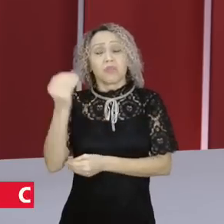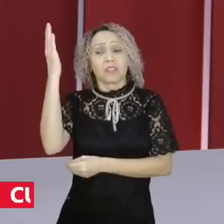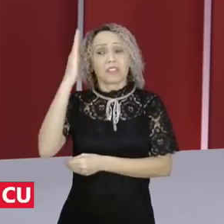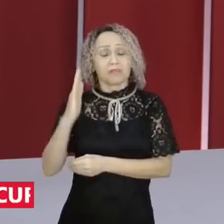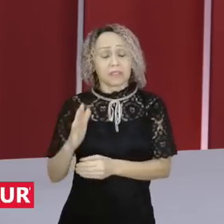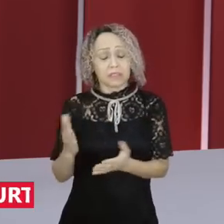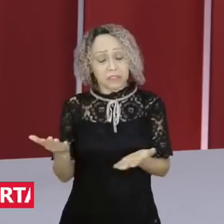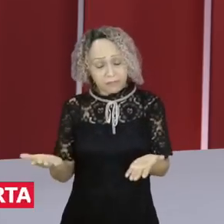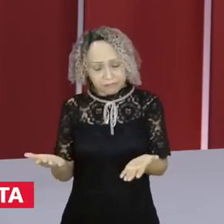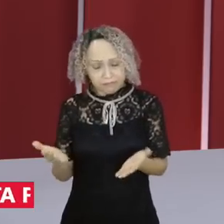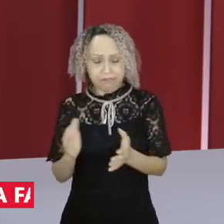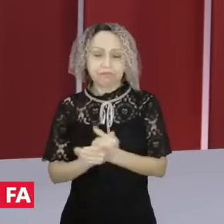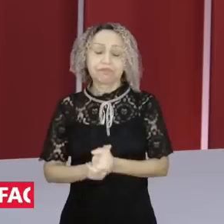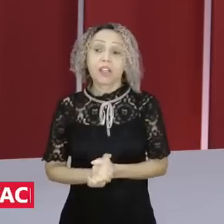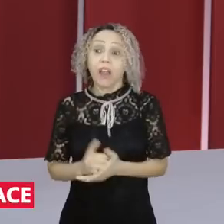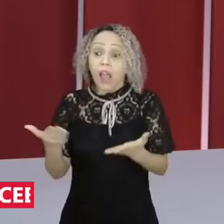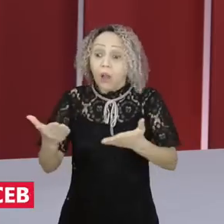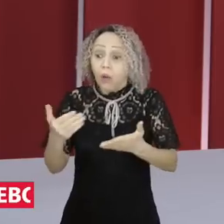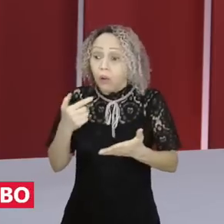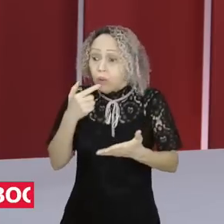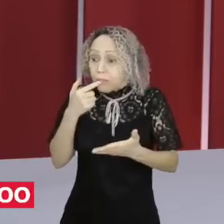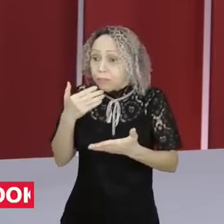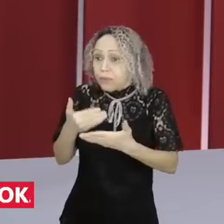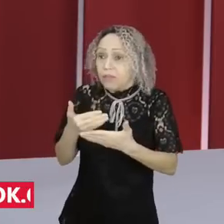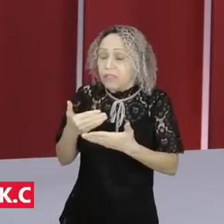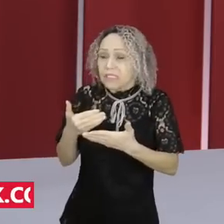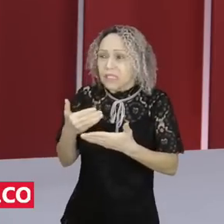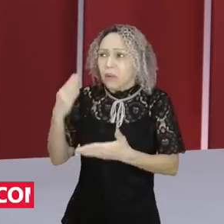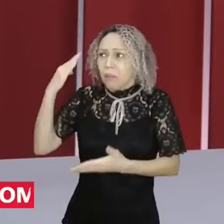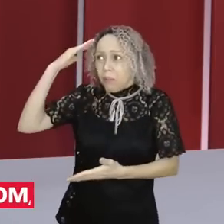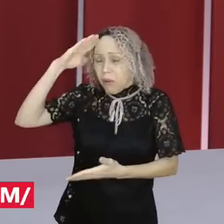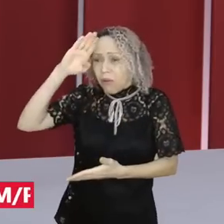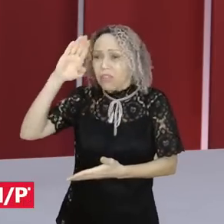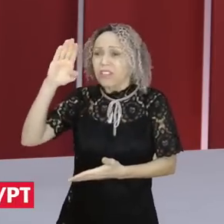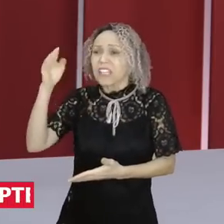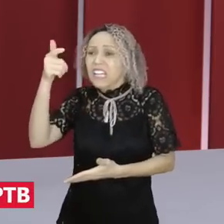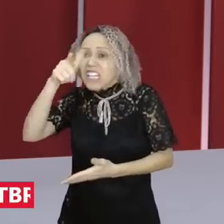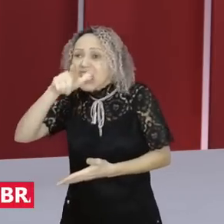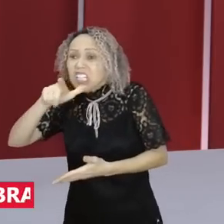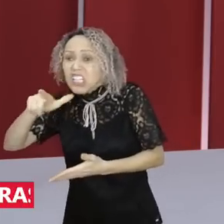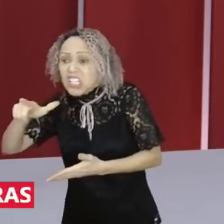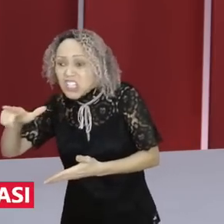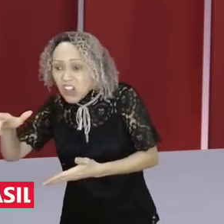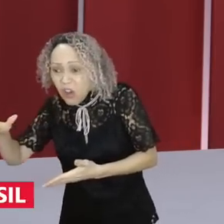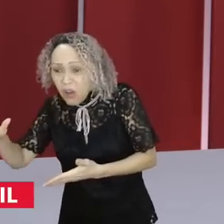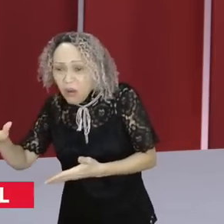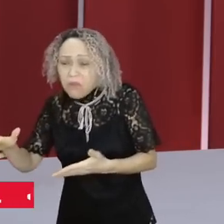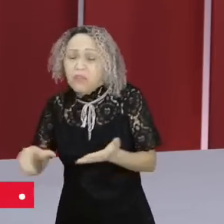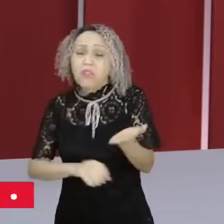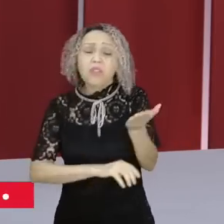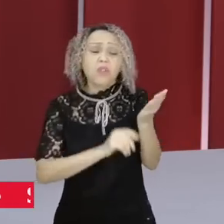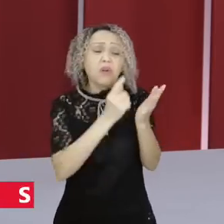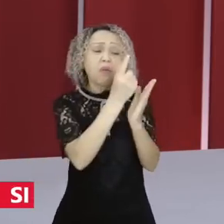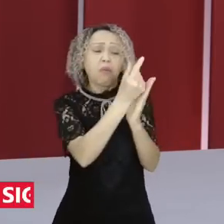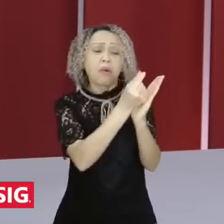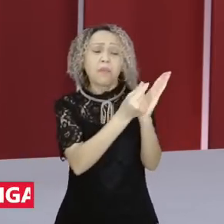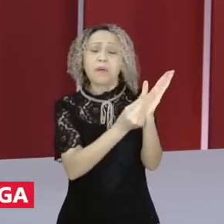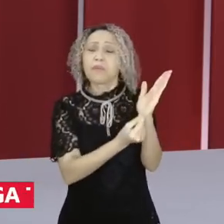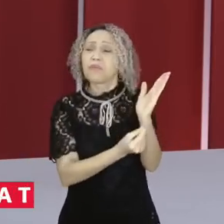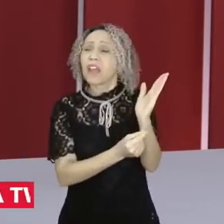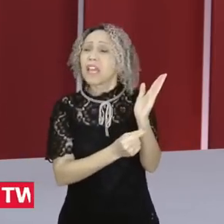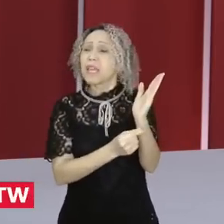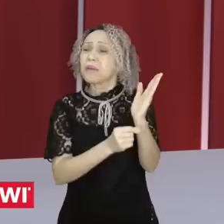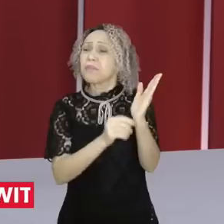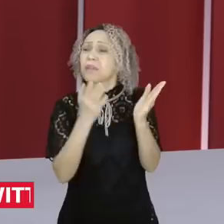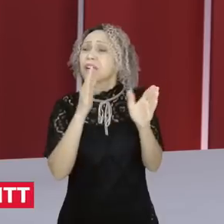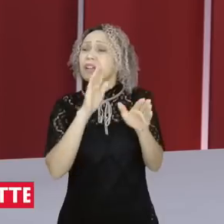uma vez o governo Bolsonaro corta a verba para os carros-pipa e deixa Nordeste e parte de Minas Gerais sem